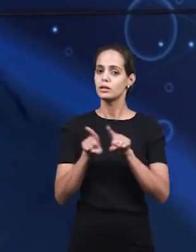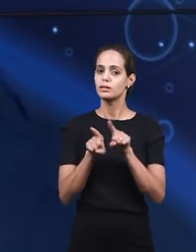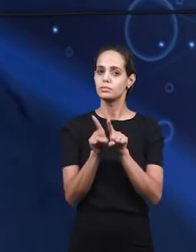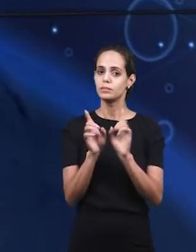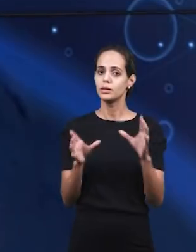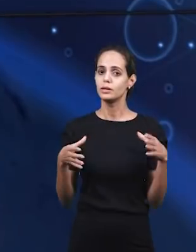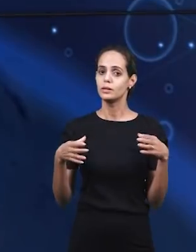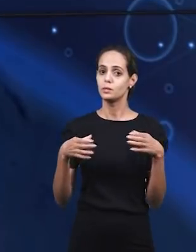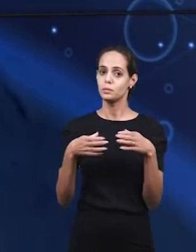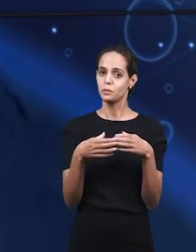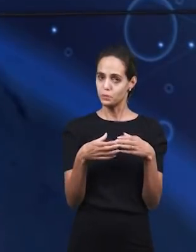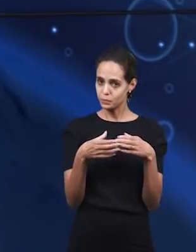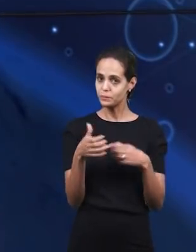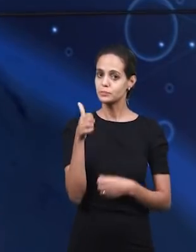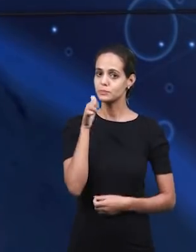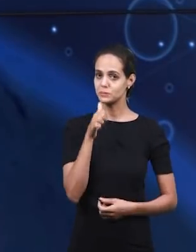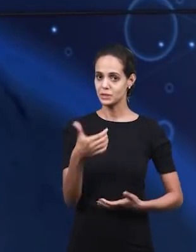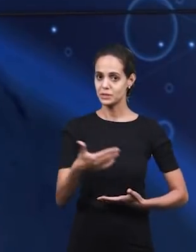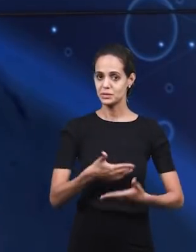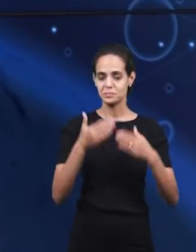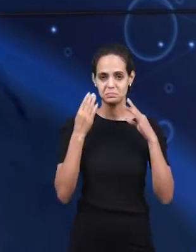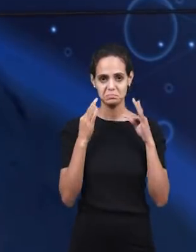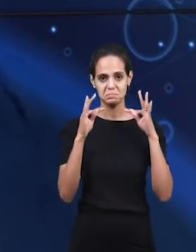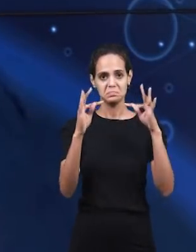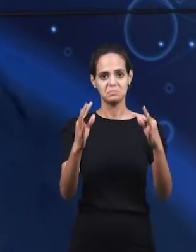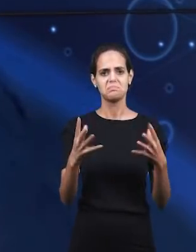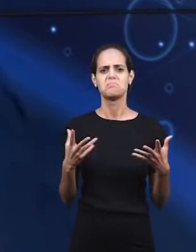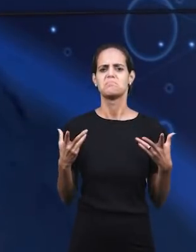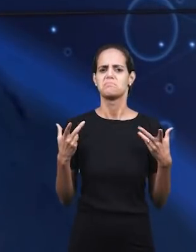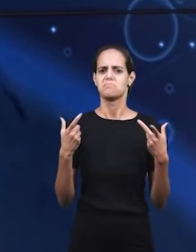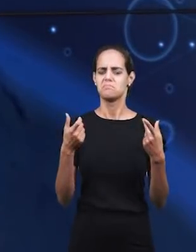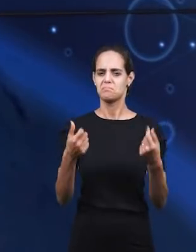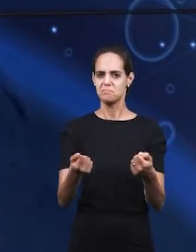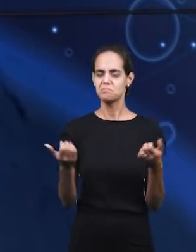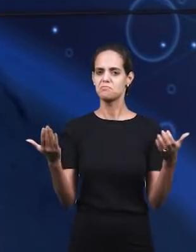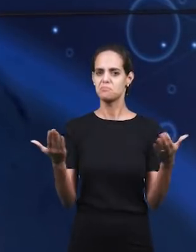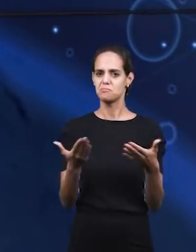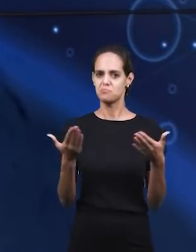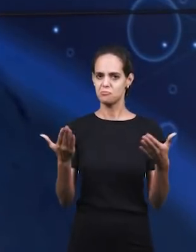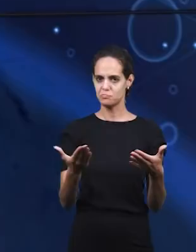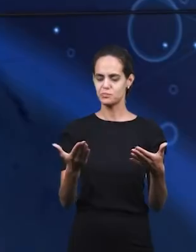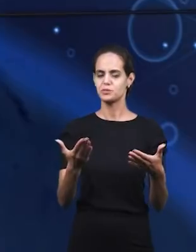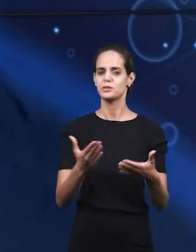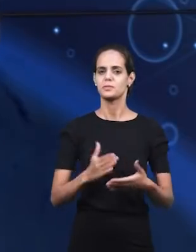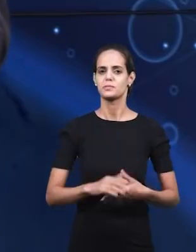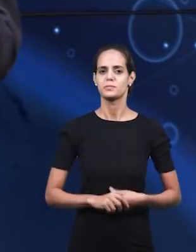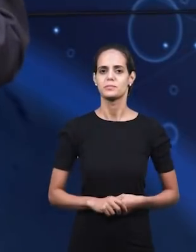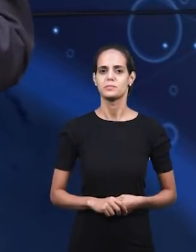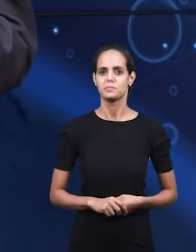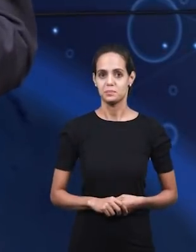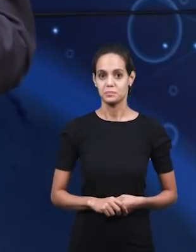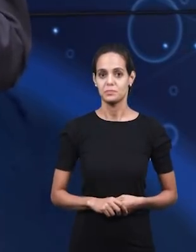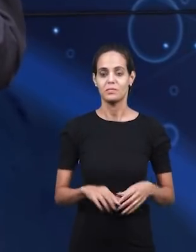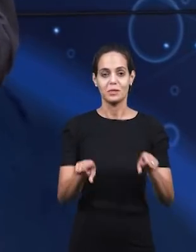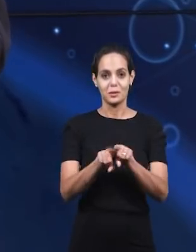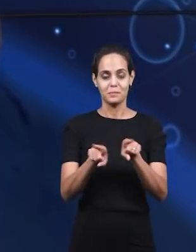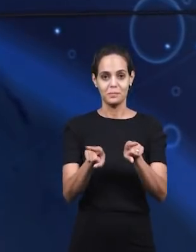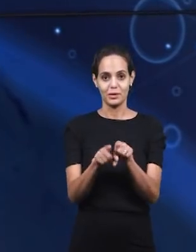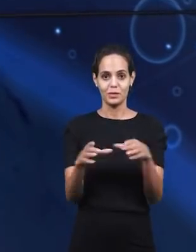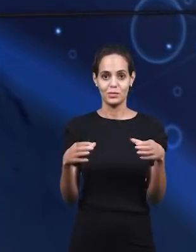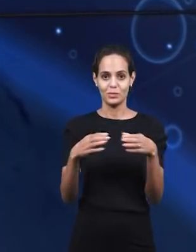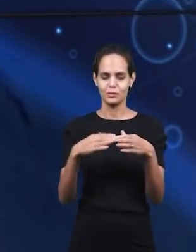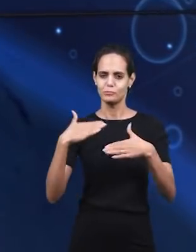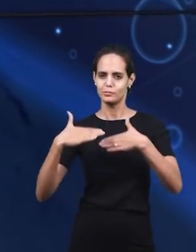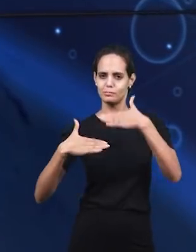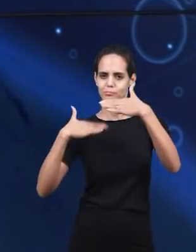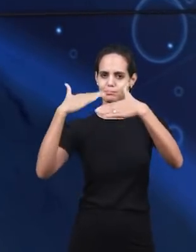de senhoras. Que testemunho notável que a nossa irmã nos fala hoje. E que, inclusive, o grupo tem